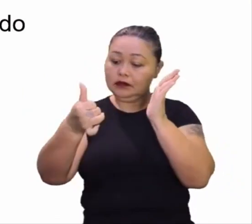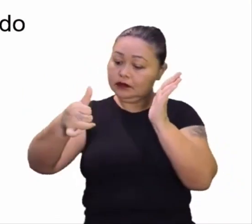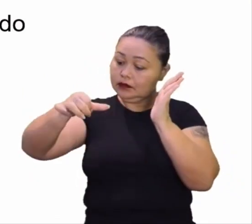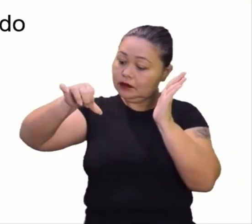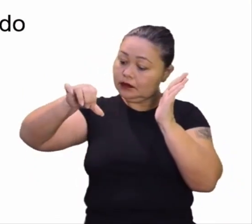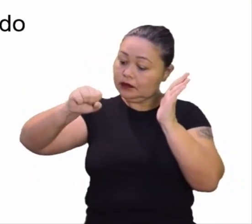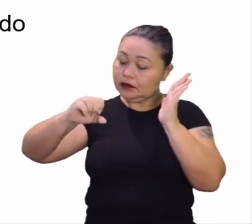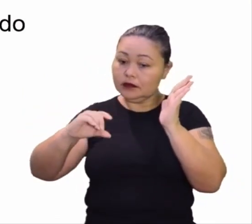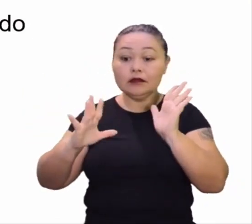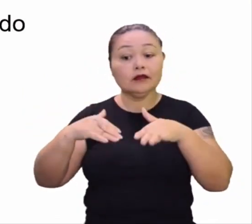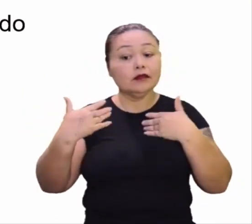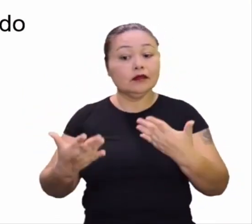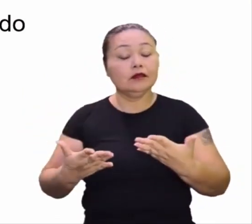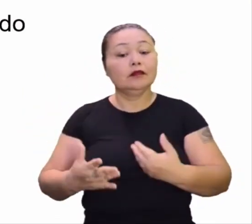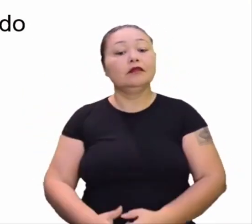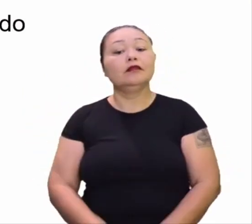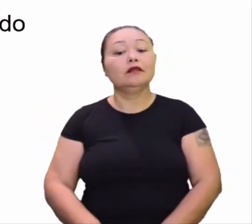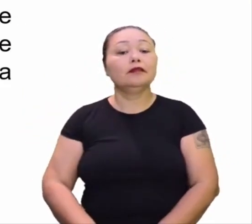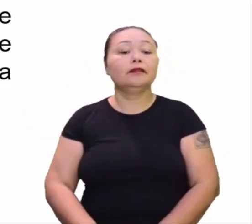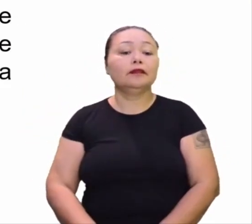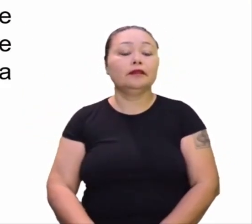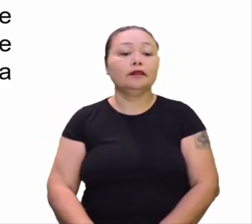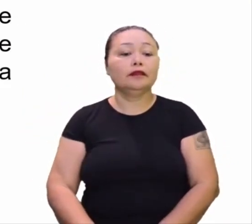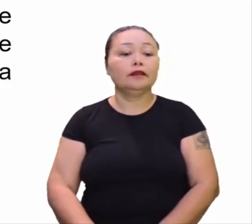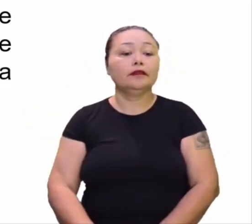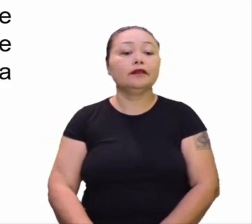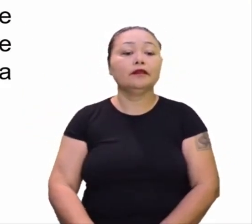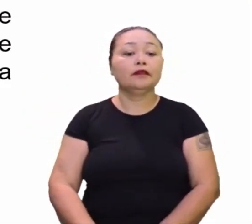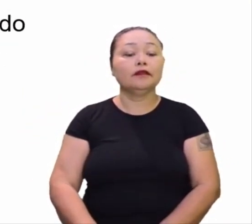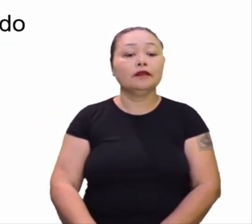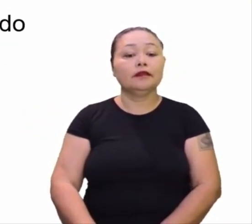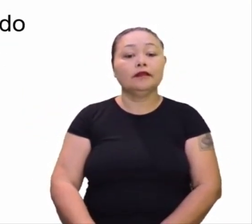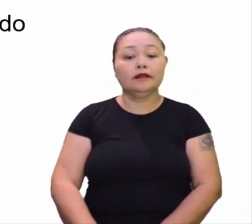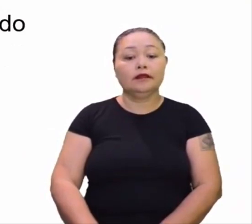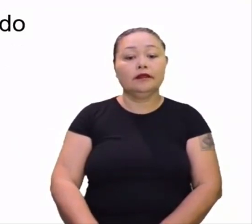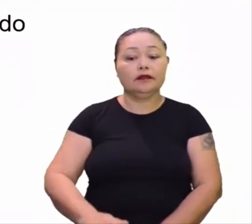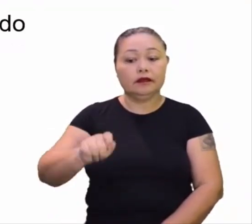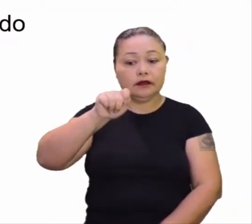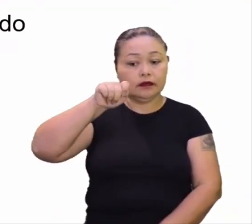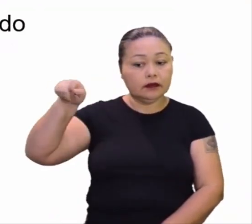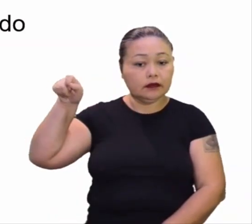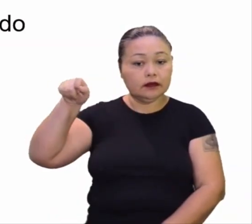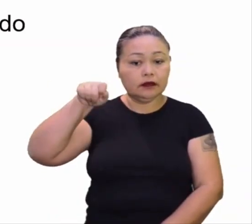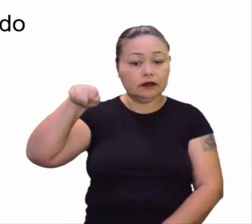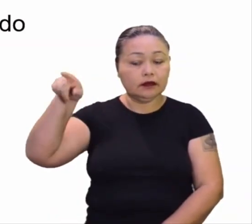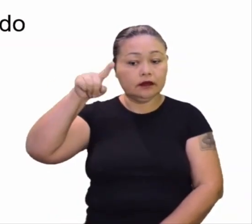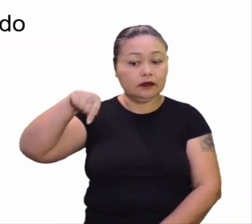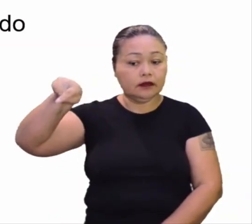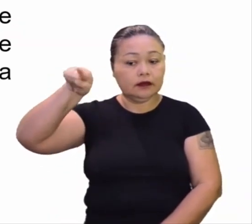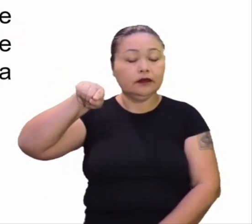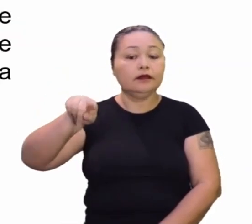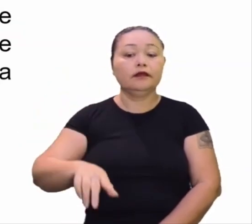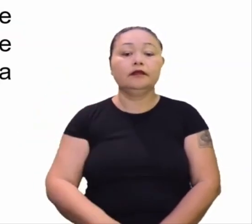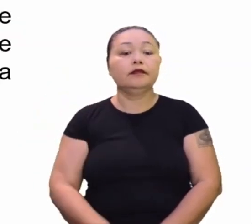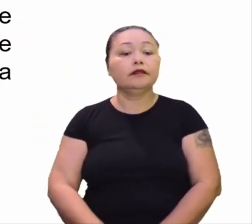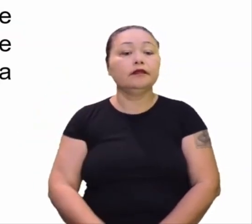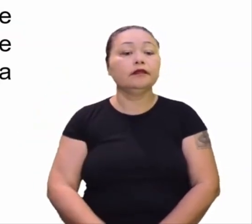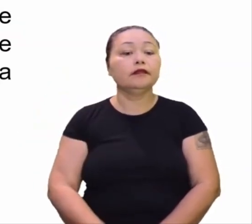isso, Rogério? Exato. Então, vamos lá. Vou até grifar aqui, ó, queridos.